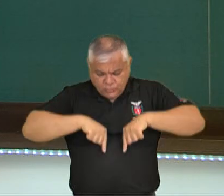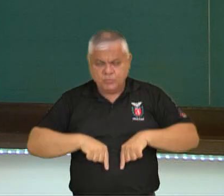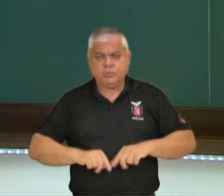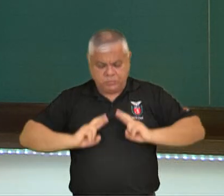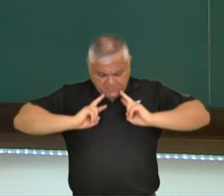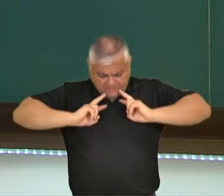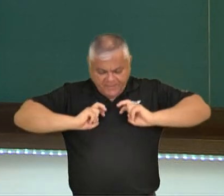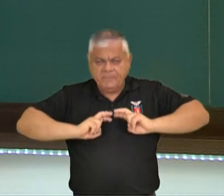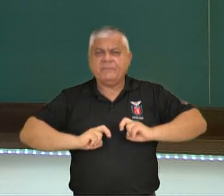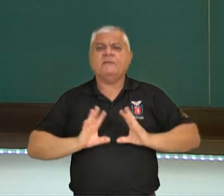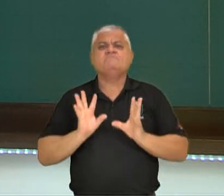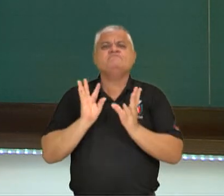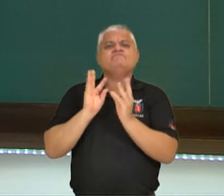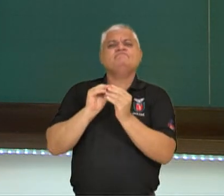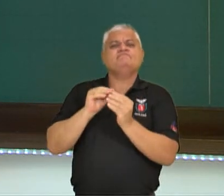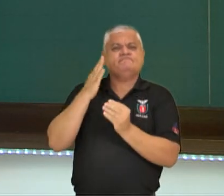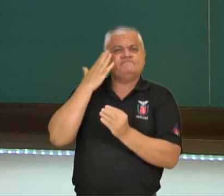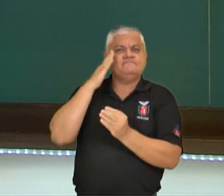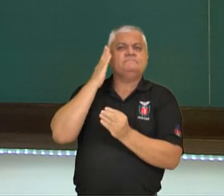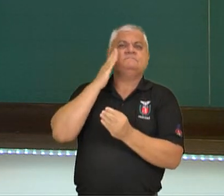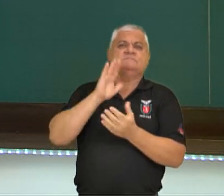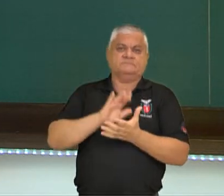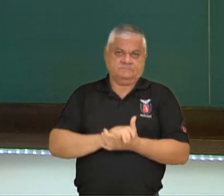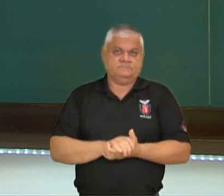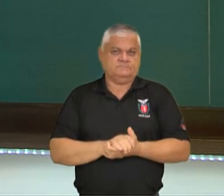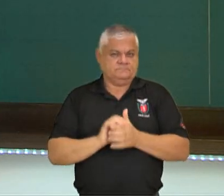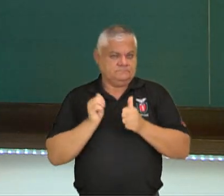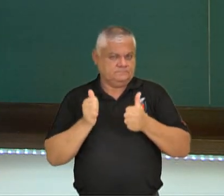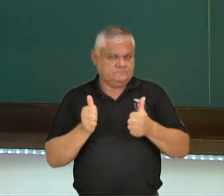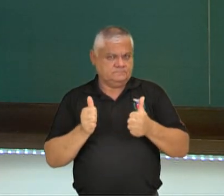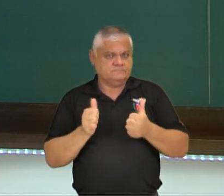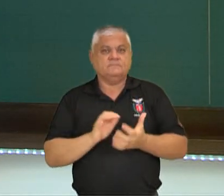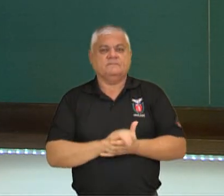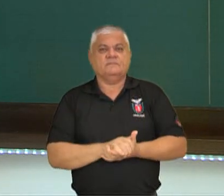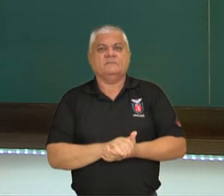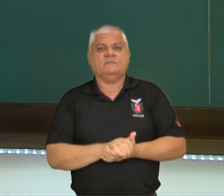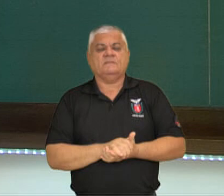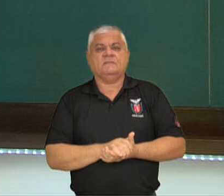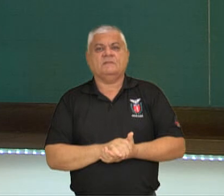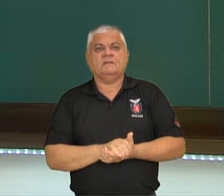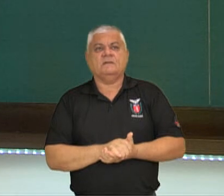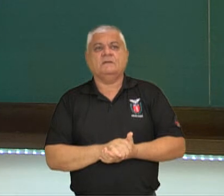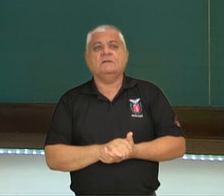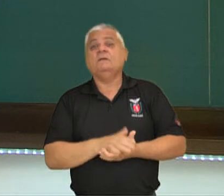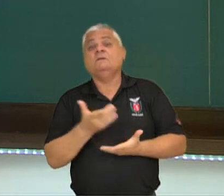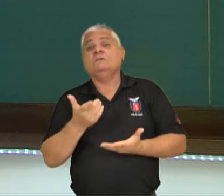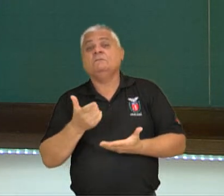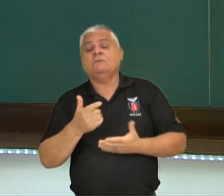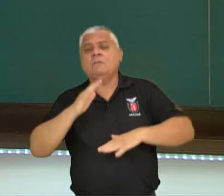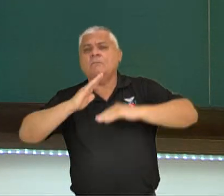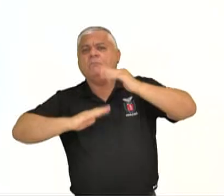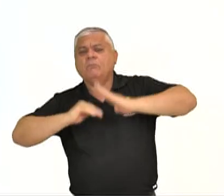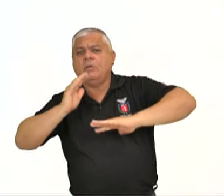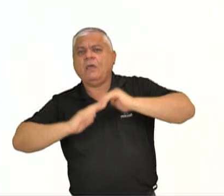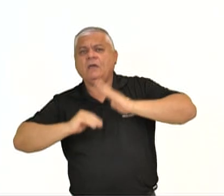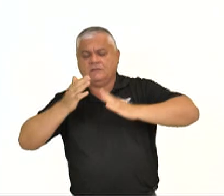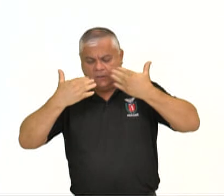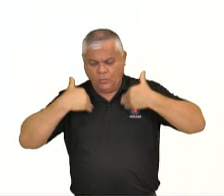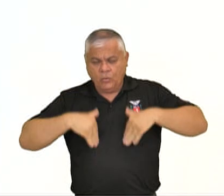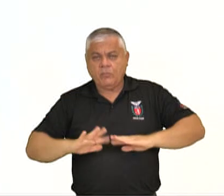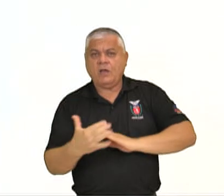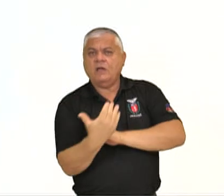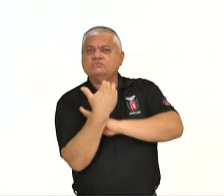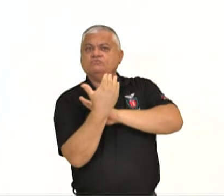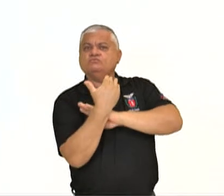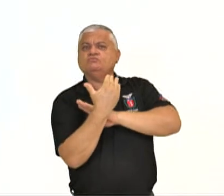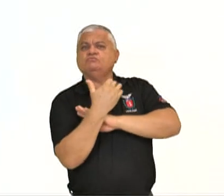corpo, né? Entendemos melhor essas sensações, tá? Quais são as práticas corporais que